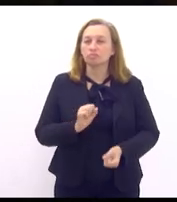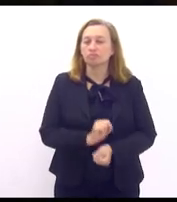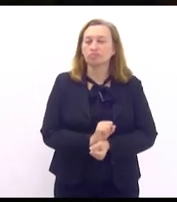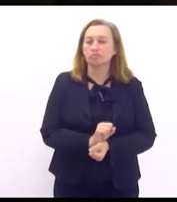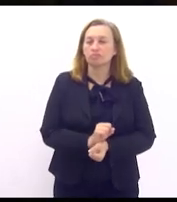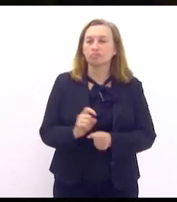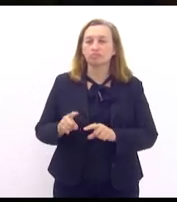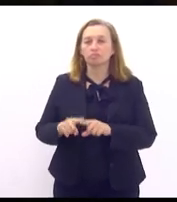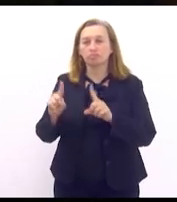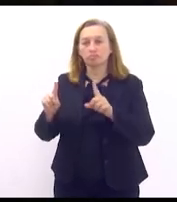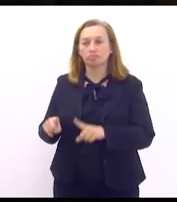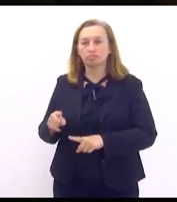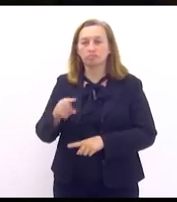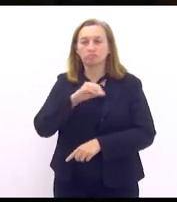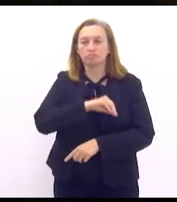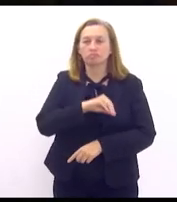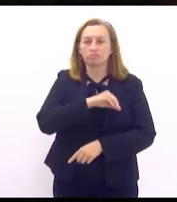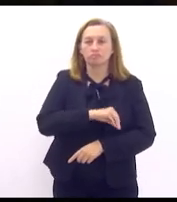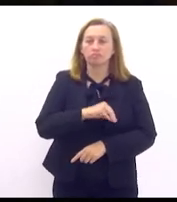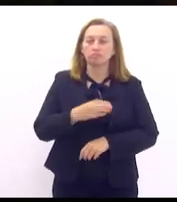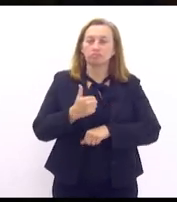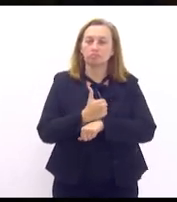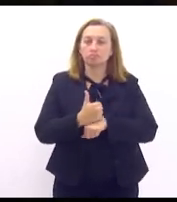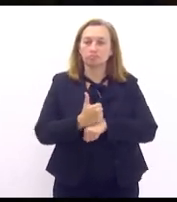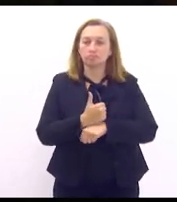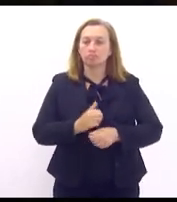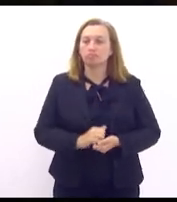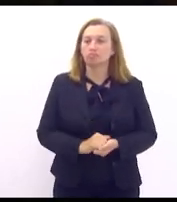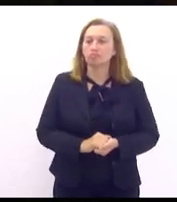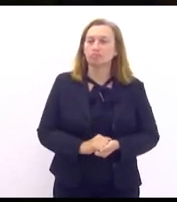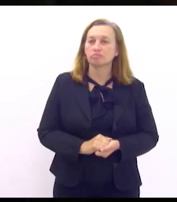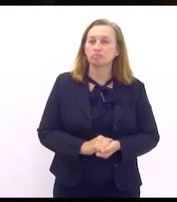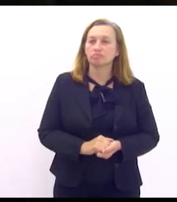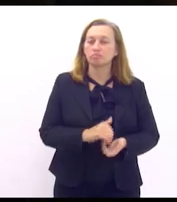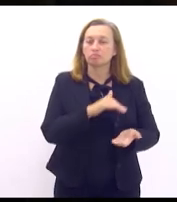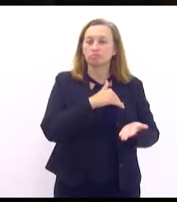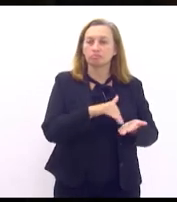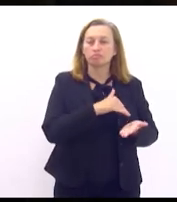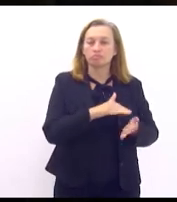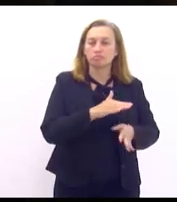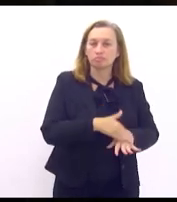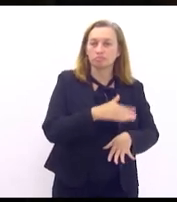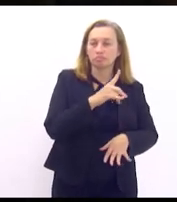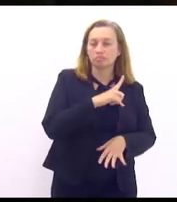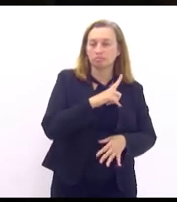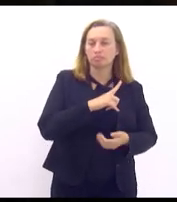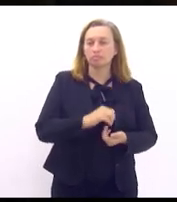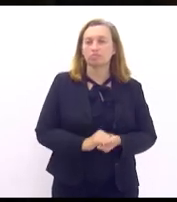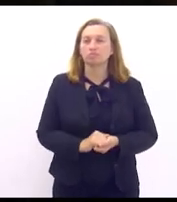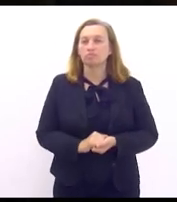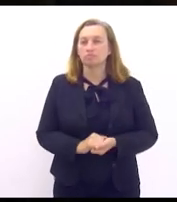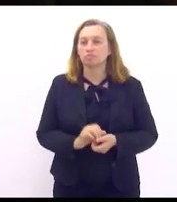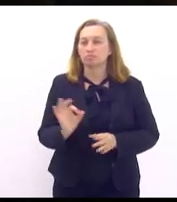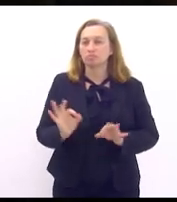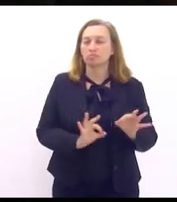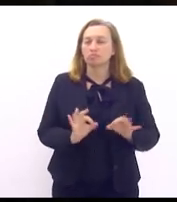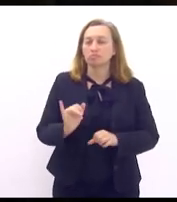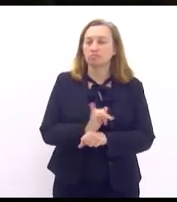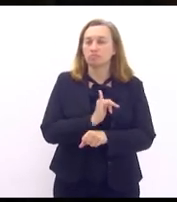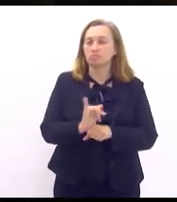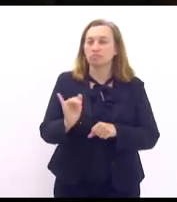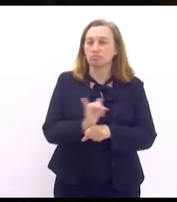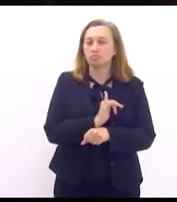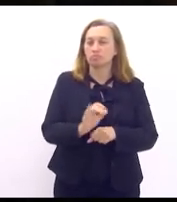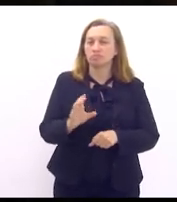servidores concursados, profissionais, enquanto aumenta a secretaria, enquanto monta esquemas como foram os esquemas